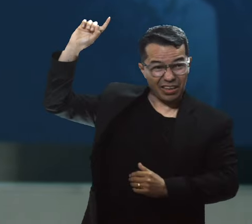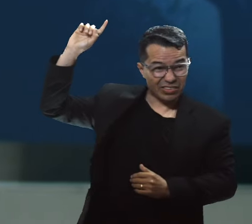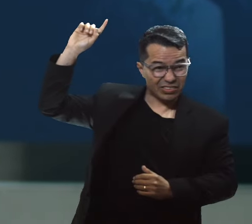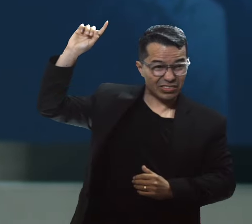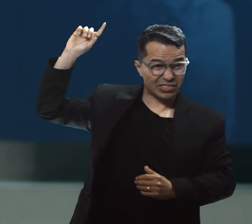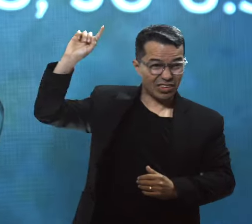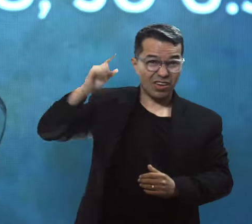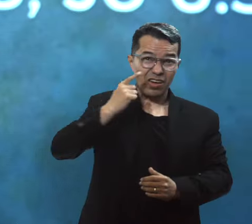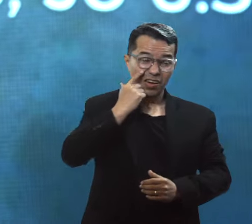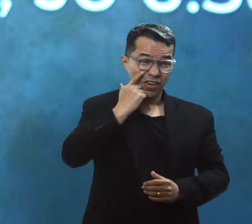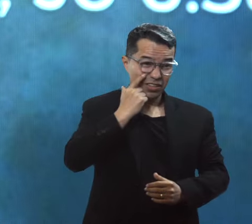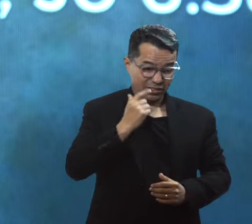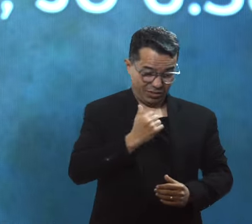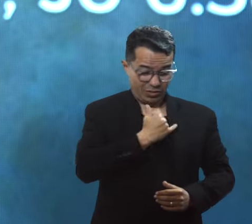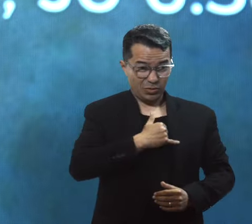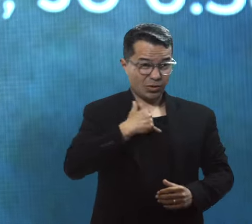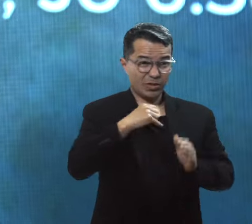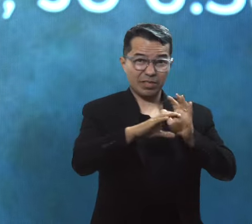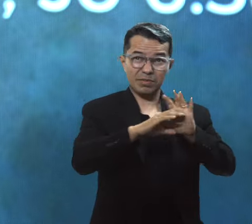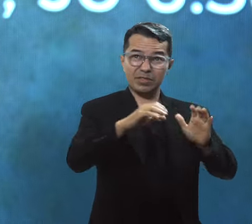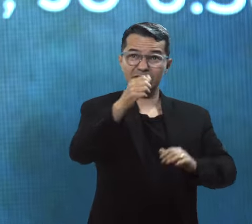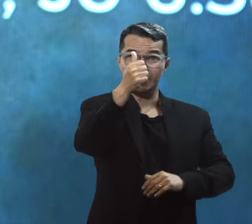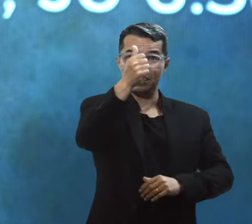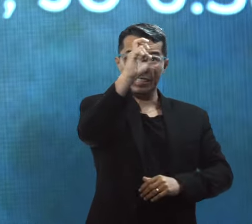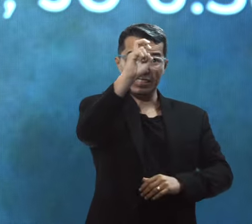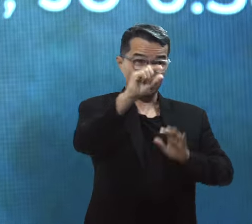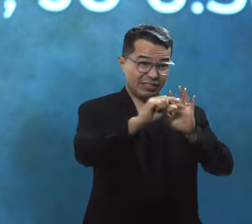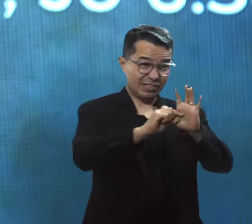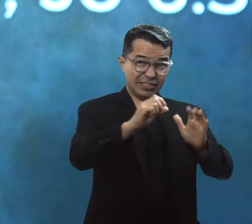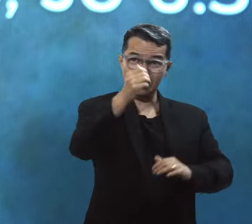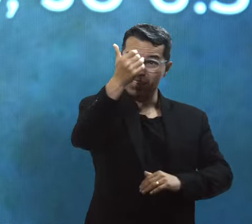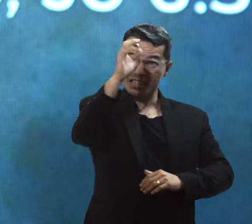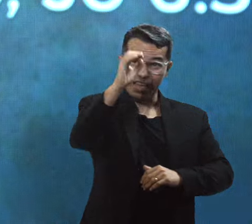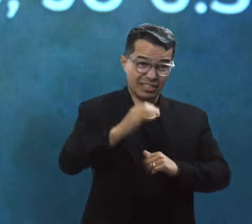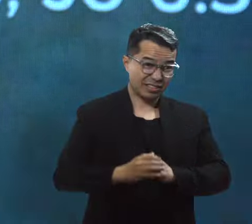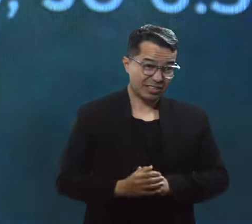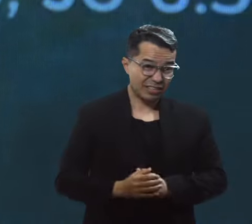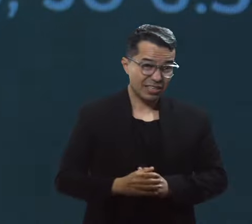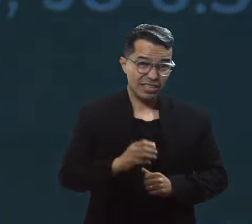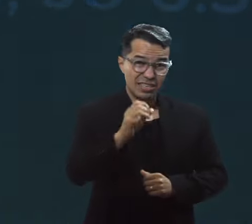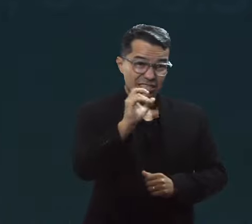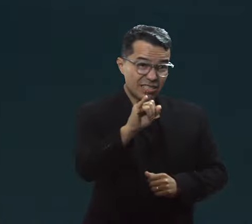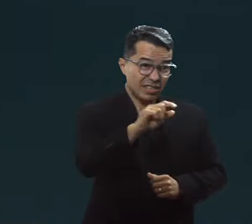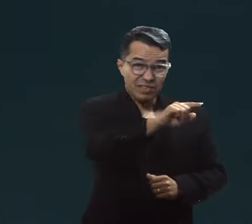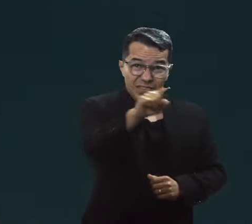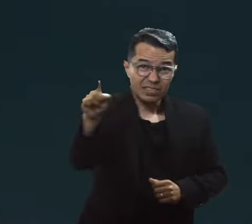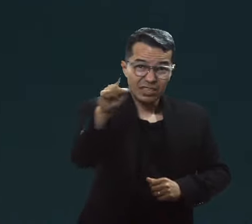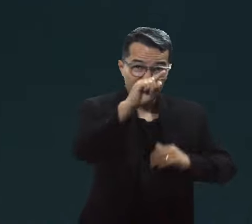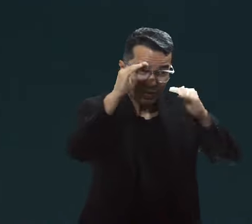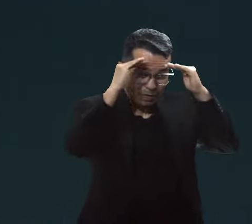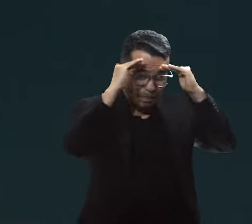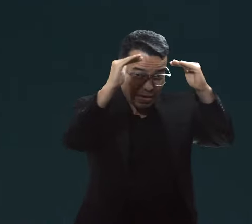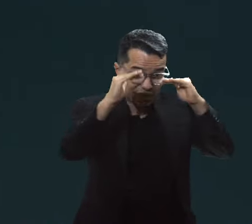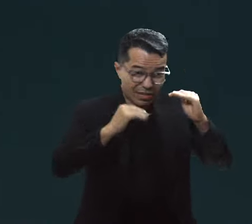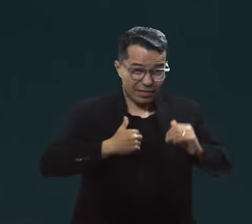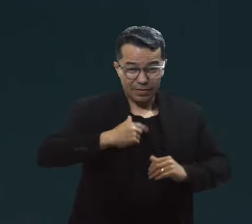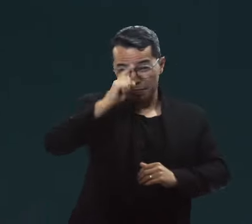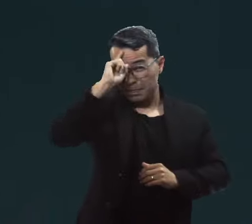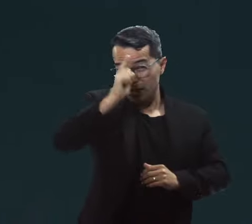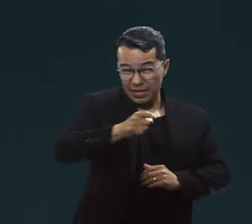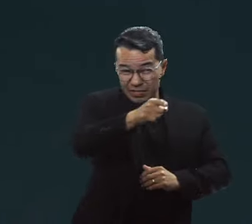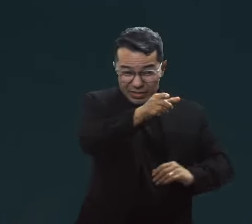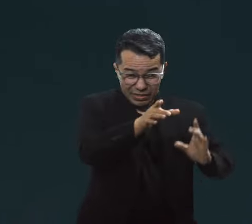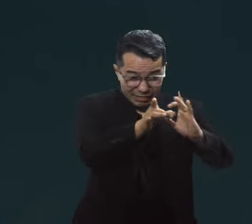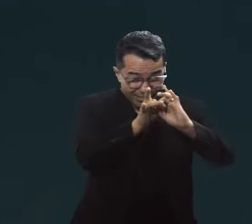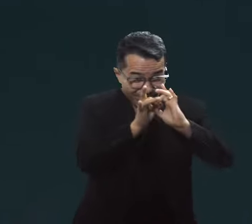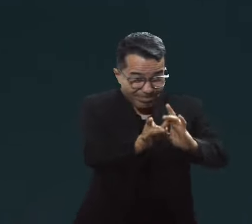João 15, versículo 10. Se vocês obedecerem aos meus mandamentos, permanecerão no meu amor, assim